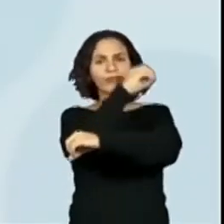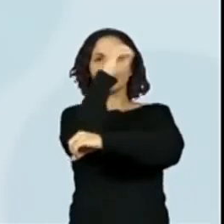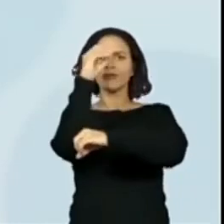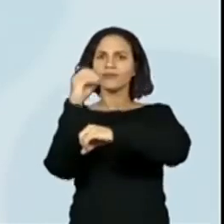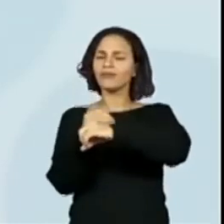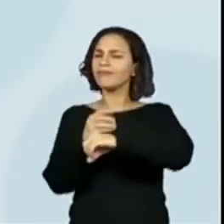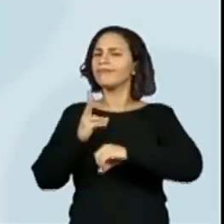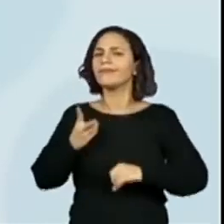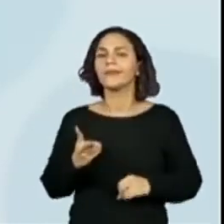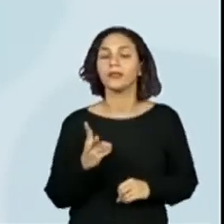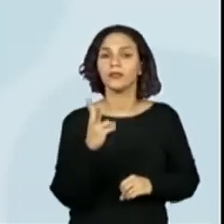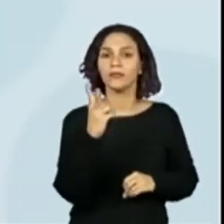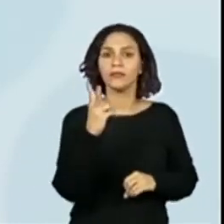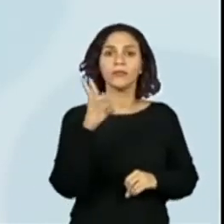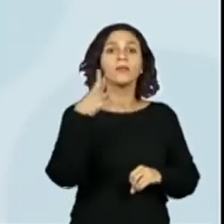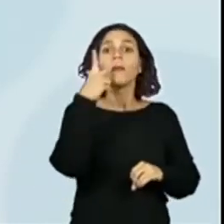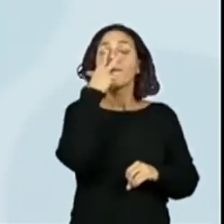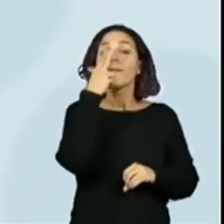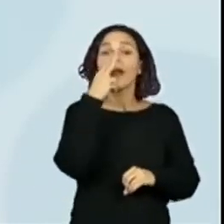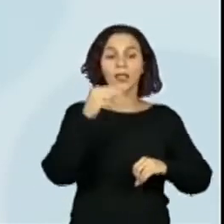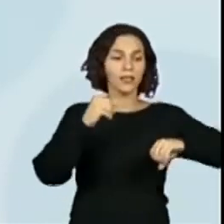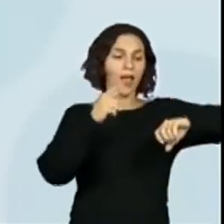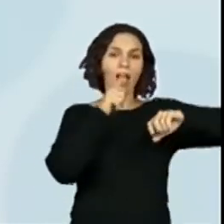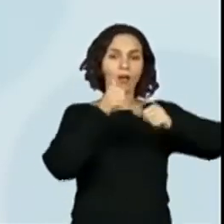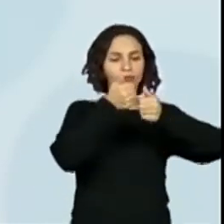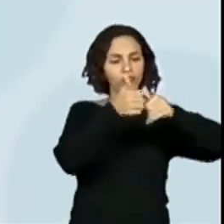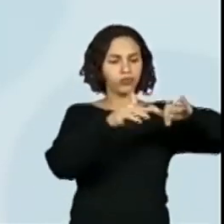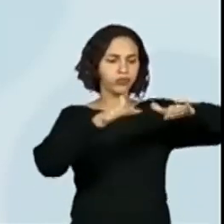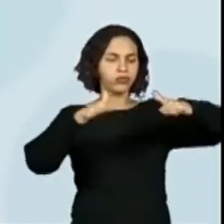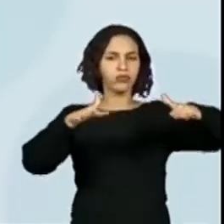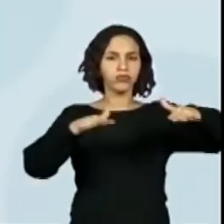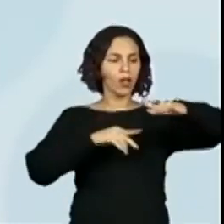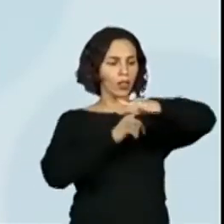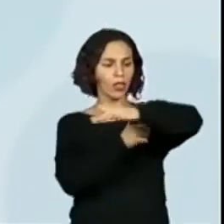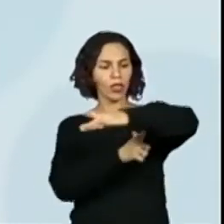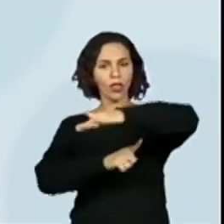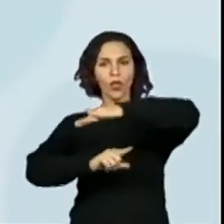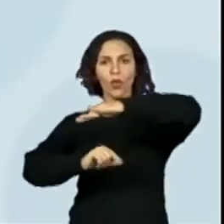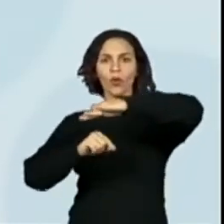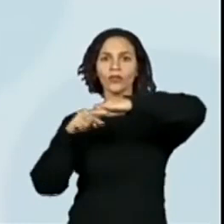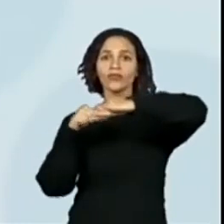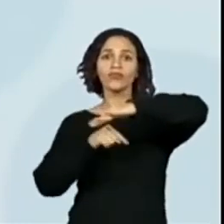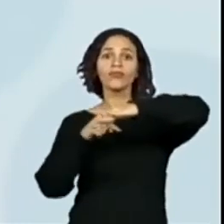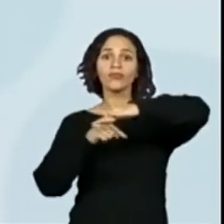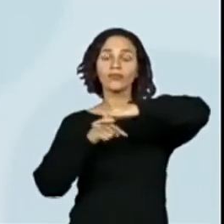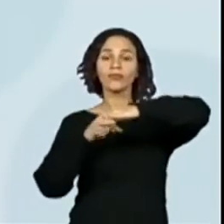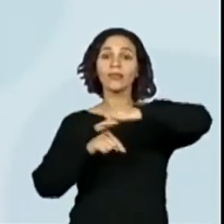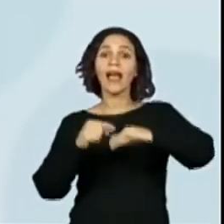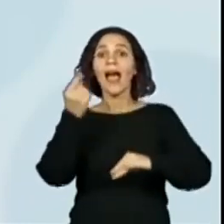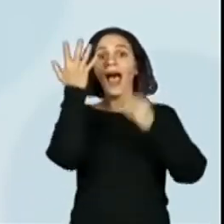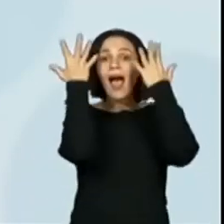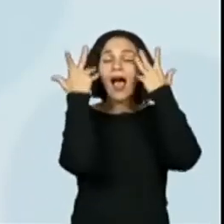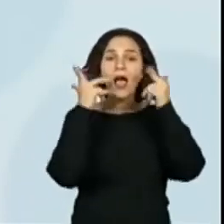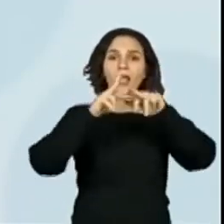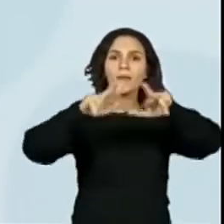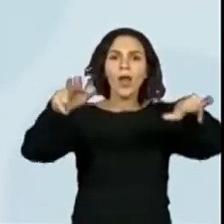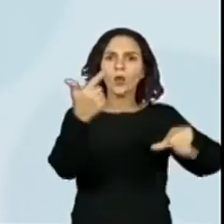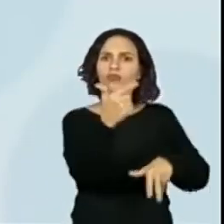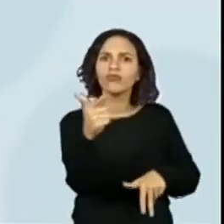noite estava adormecida no fundo das águas. Não havia animais, todas as coisas